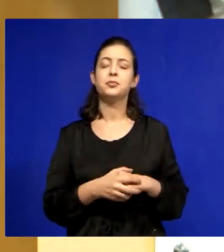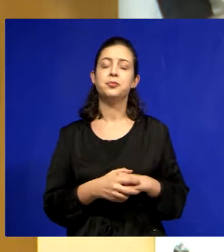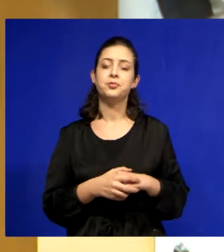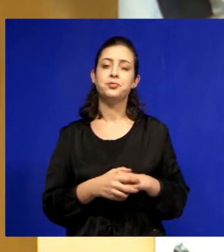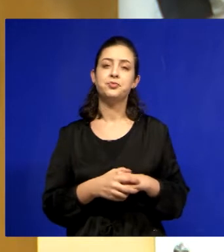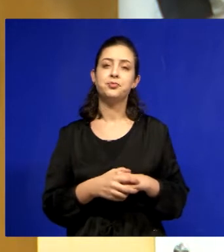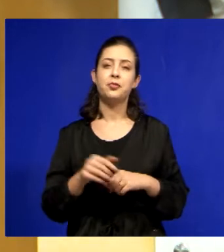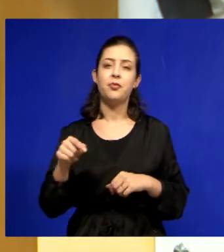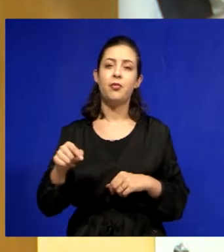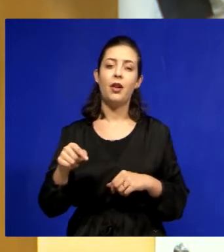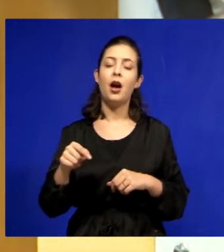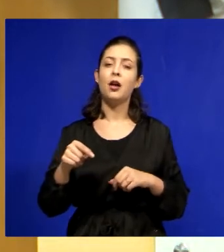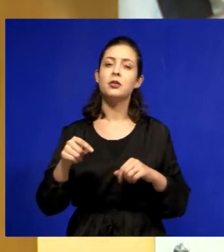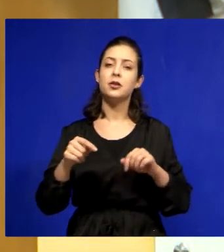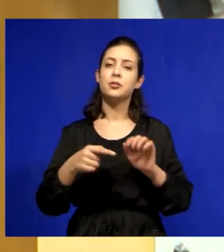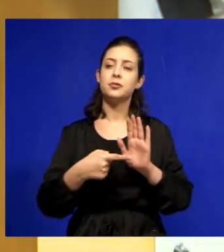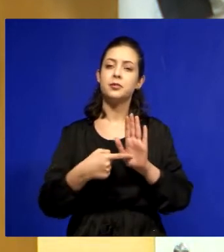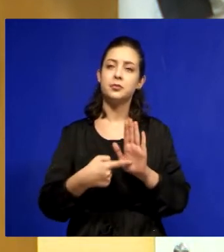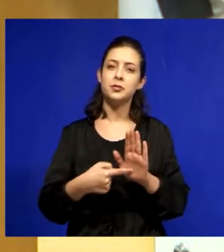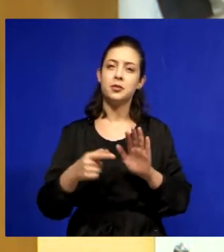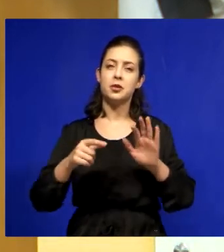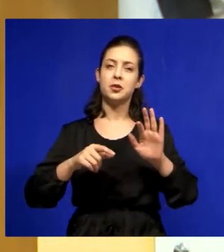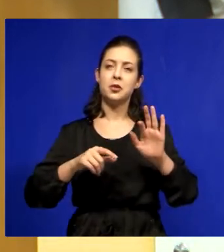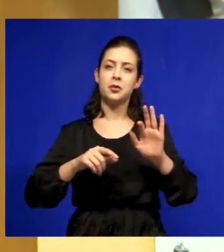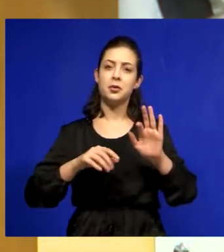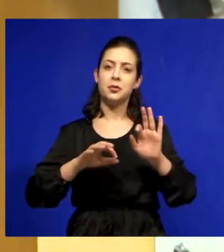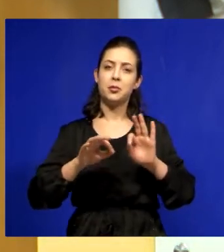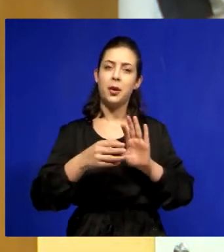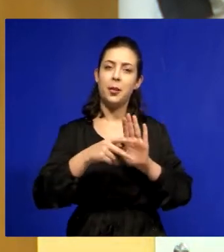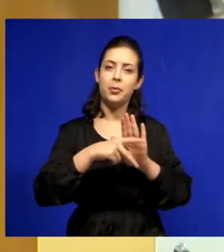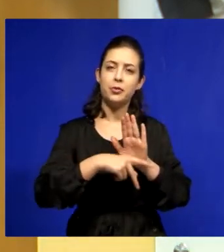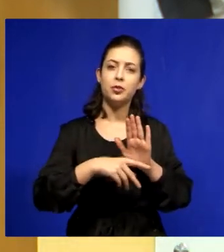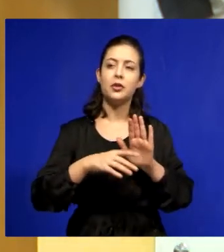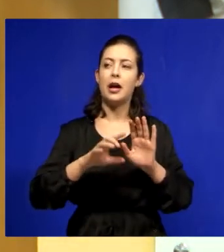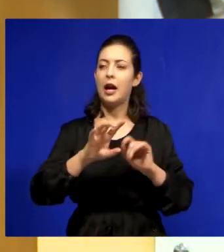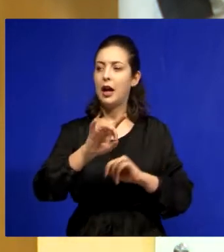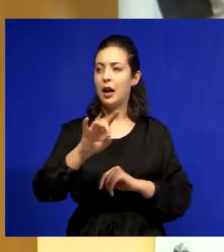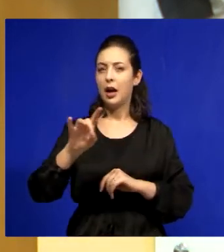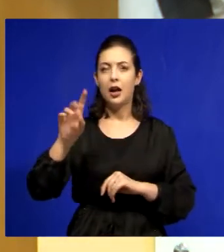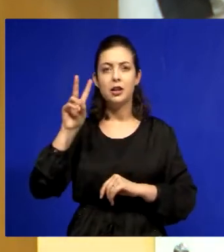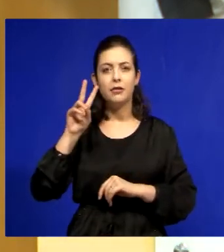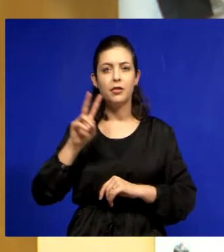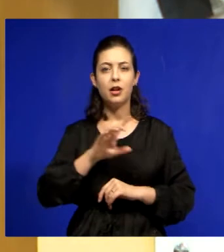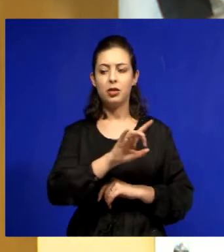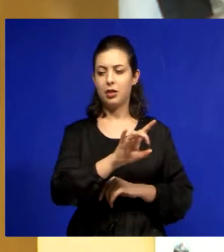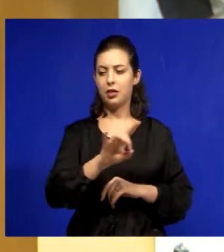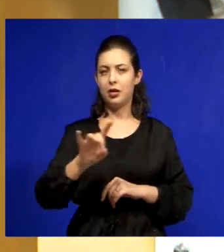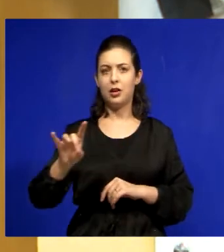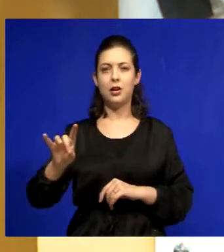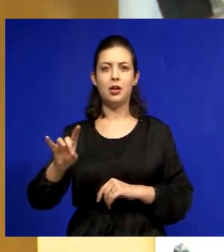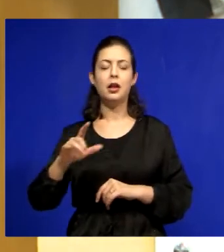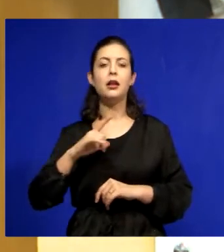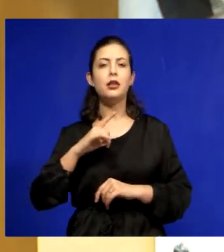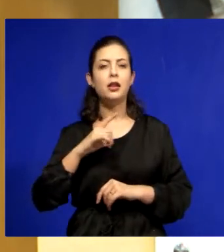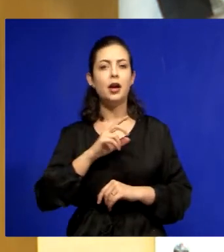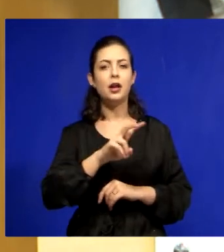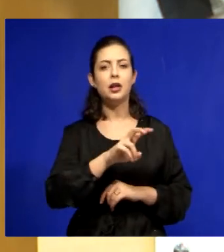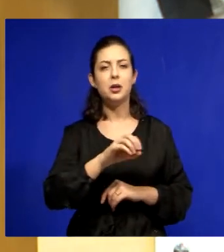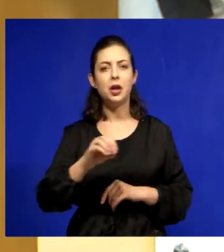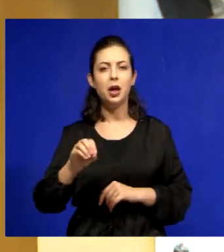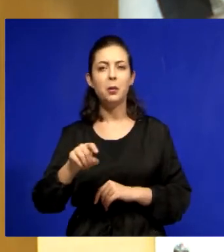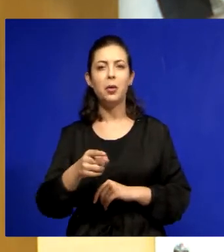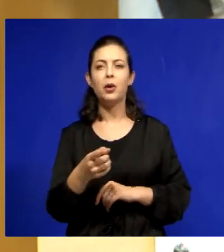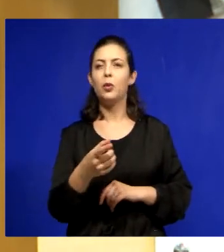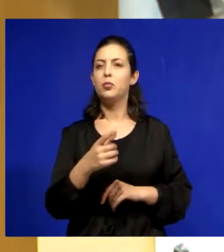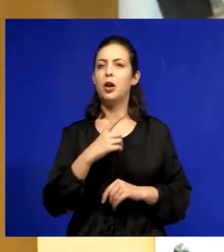esse essa apresentação desses projetos e cada vereador tem aí o seu quinhão no orçamento e se